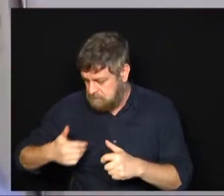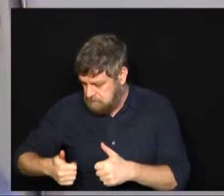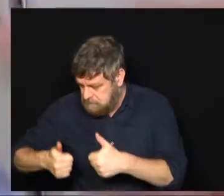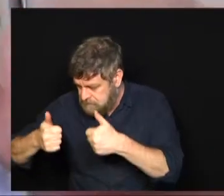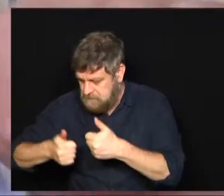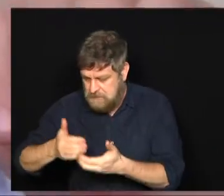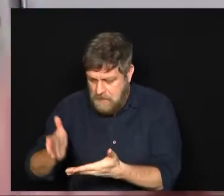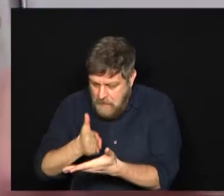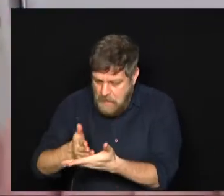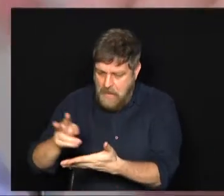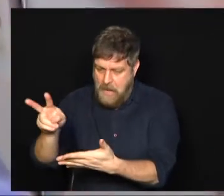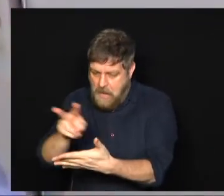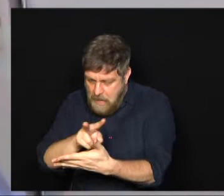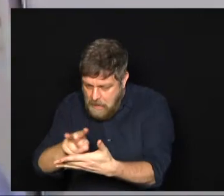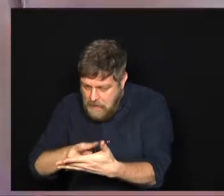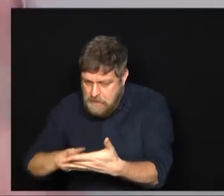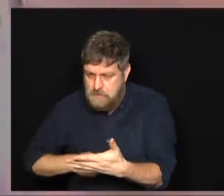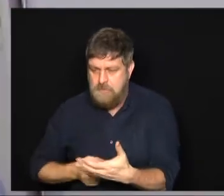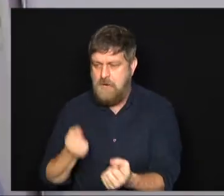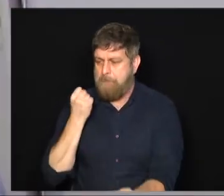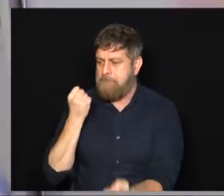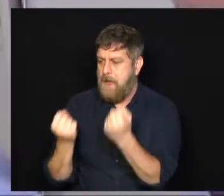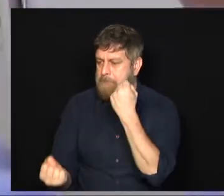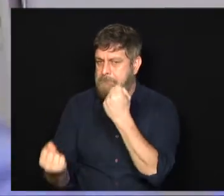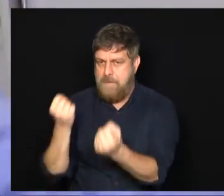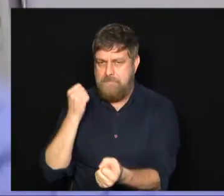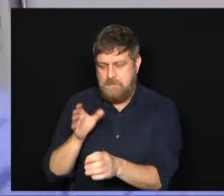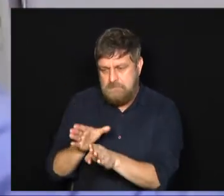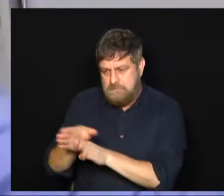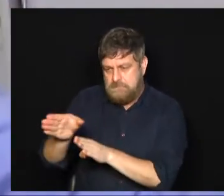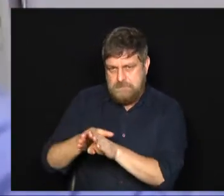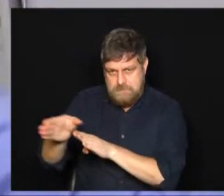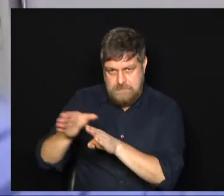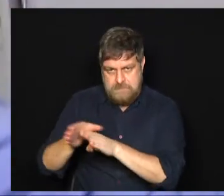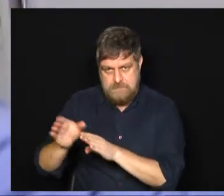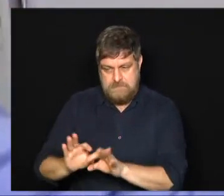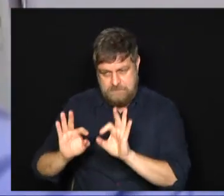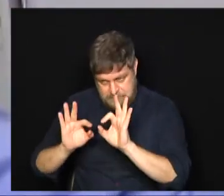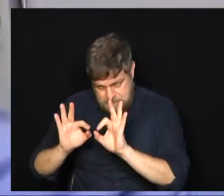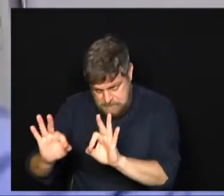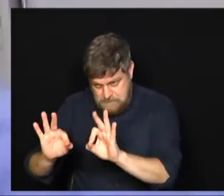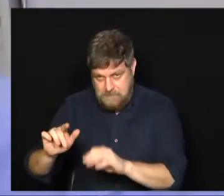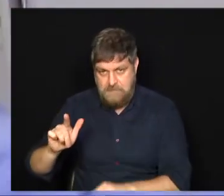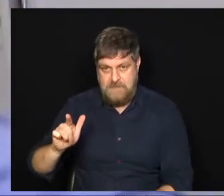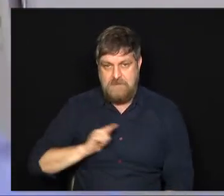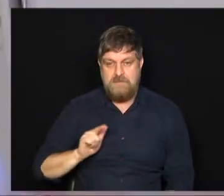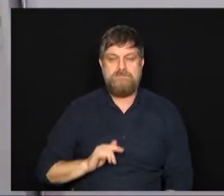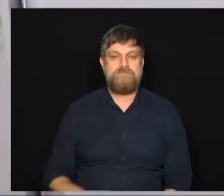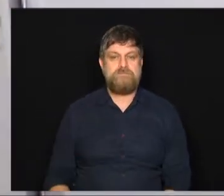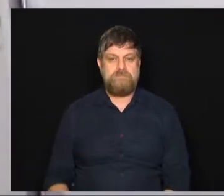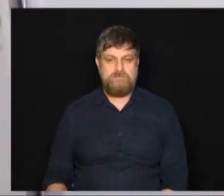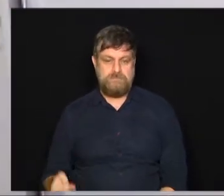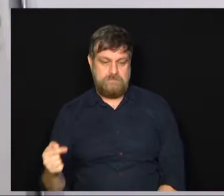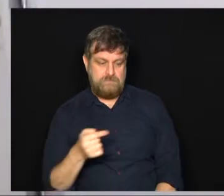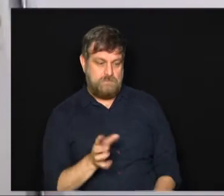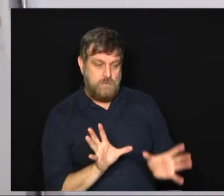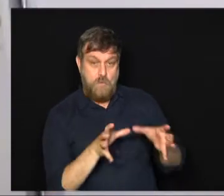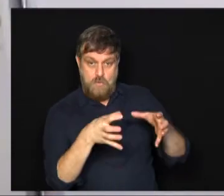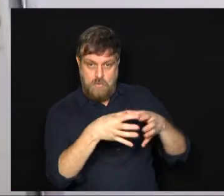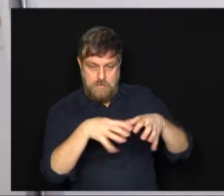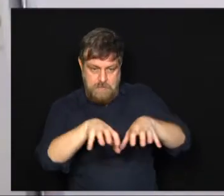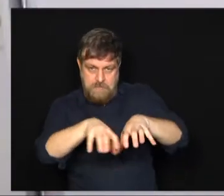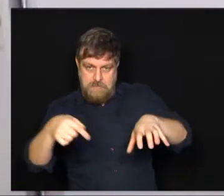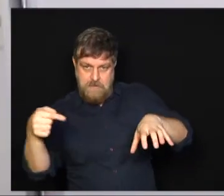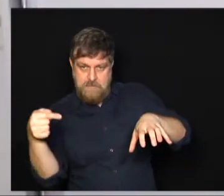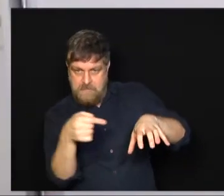mais leitura, façam exercício físico, só fizeram orientar. E as pessoas seguiram suas vidas sem que houvesse uma interferência. A outra